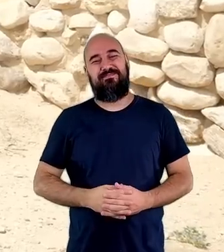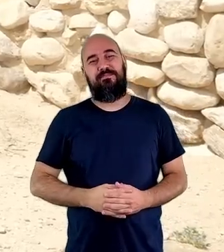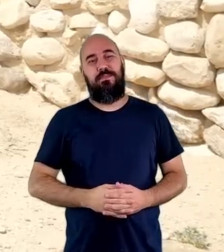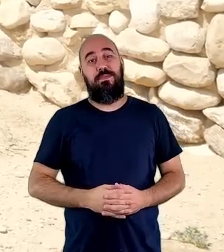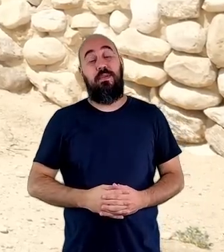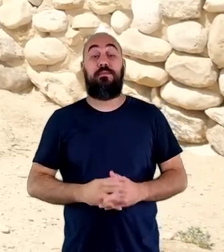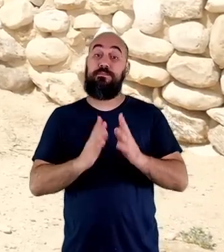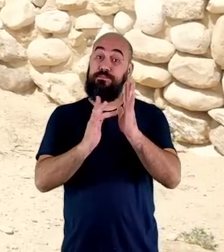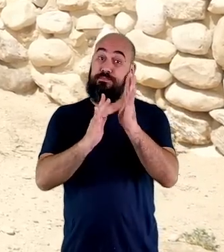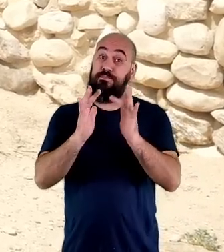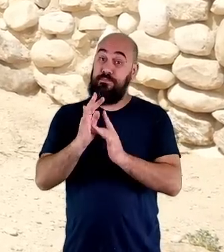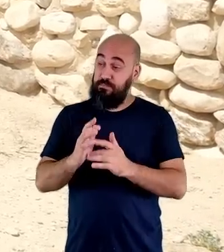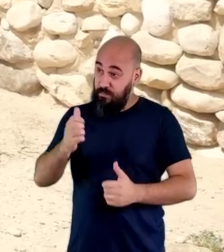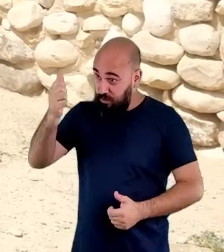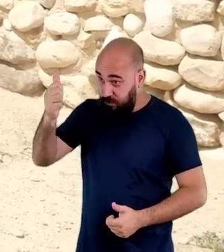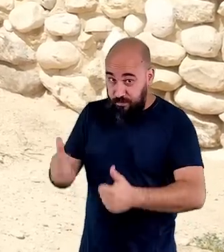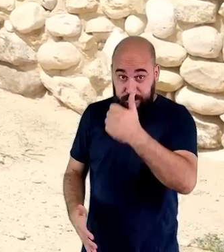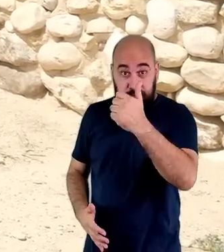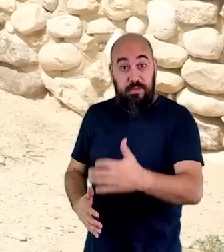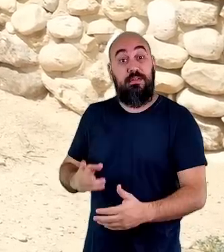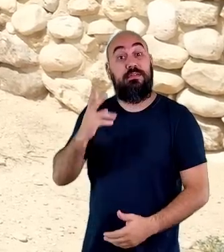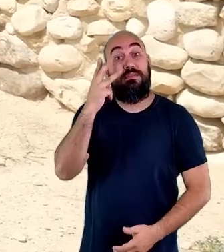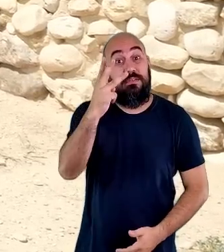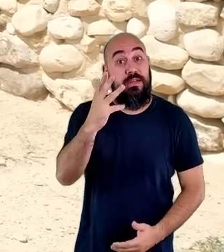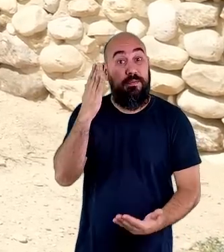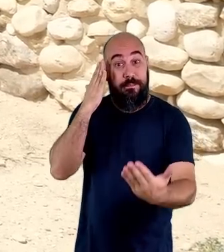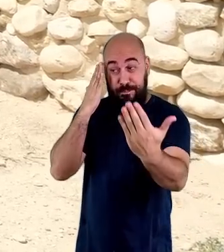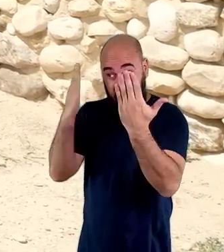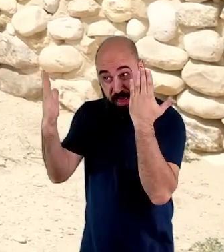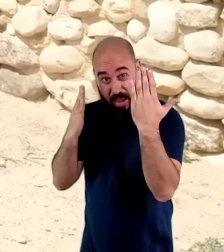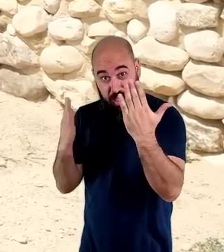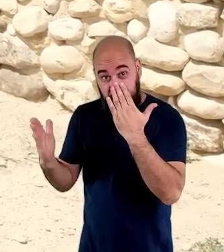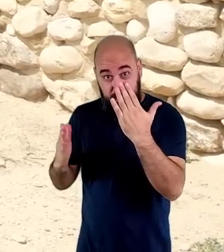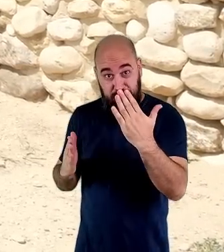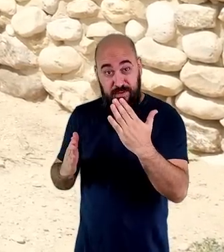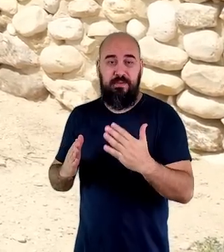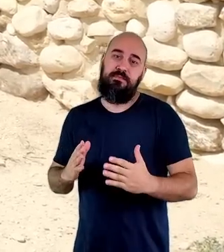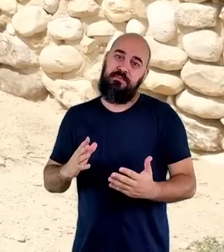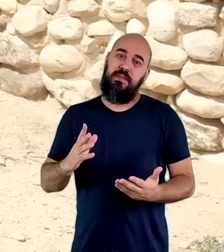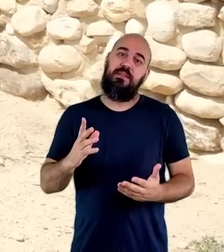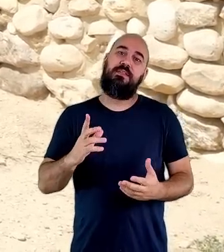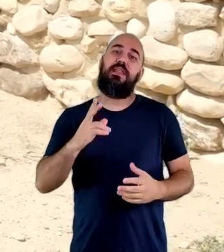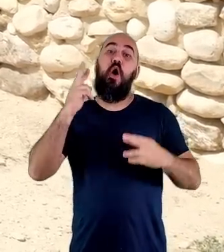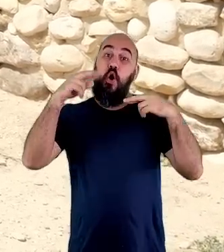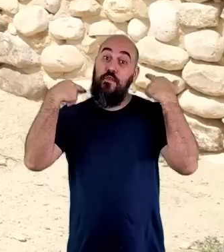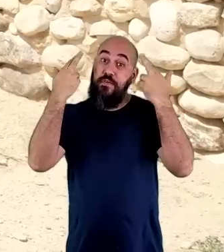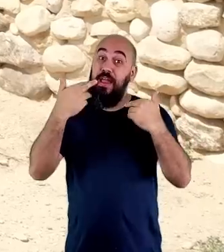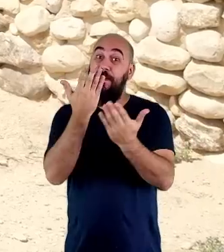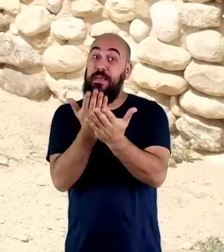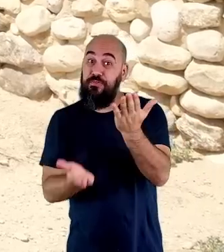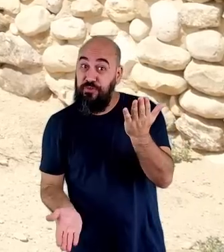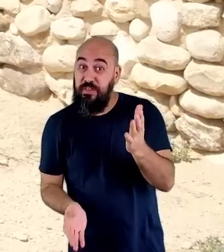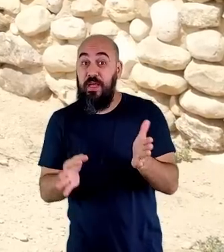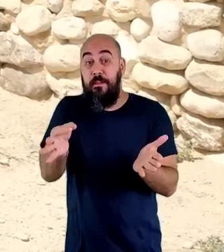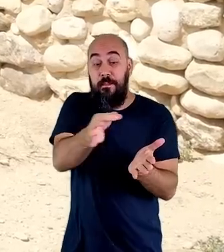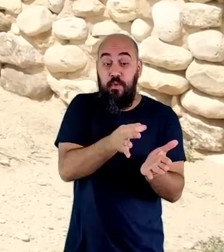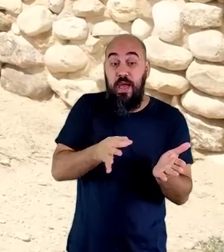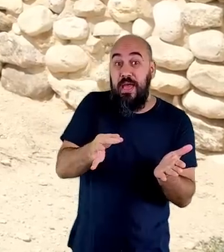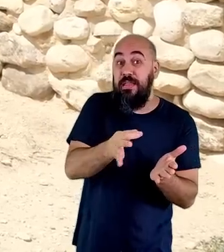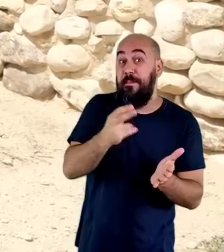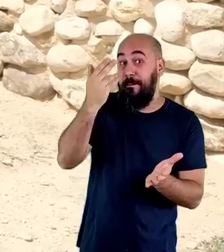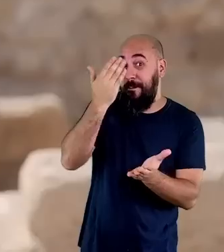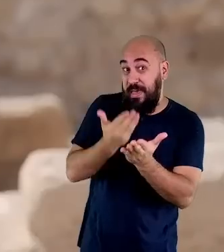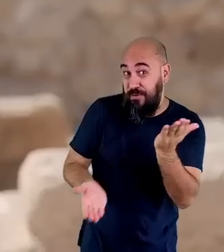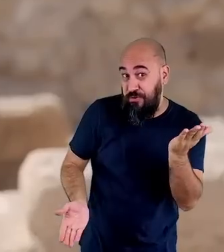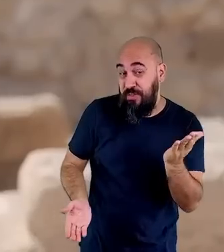Jesus conta para eles 3 parábolas. A parábola da ovelha perdida, da moeda perdida e dos 2 filhos